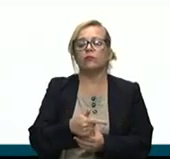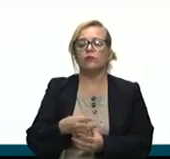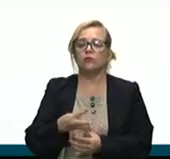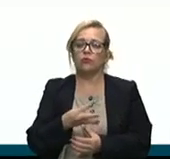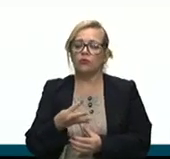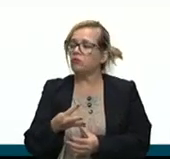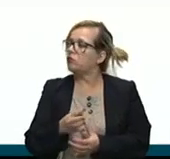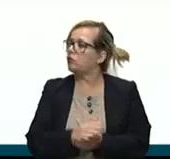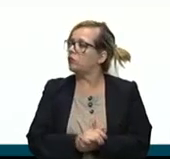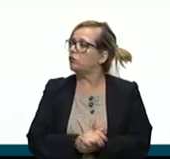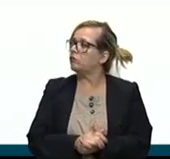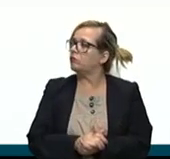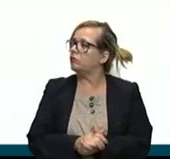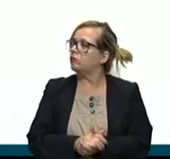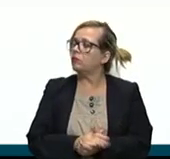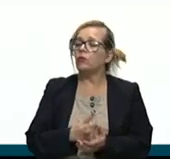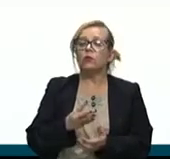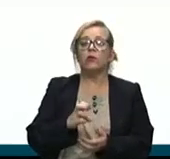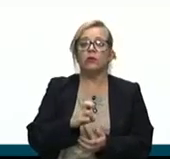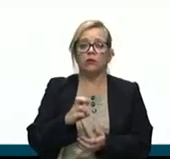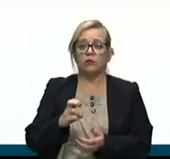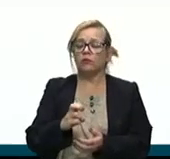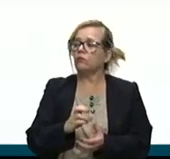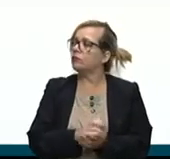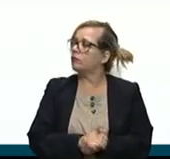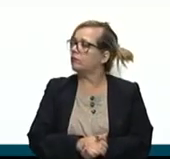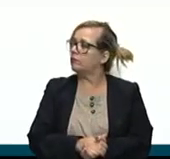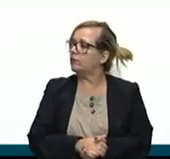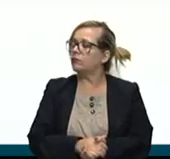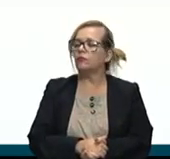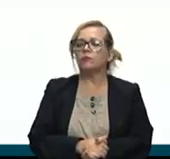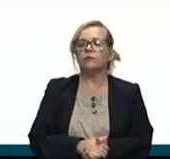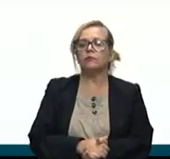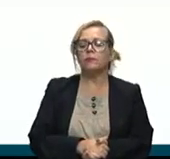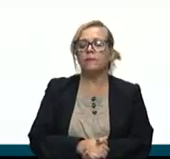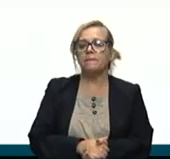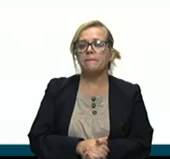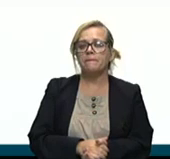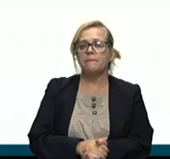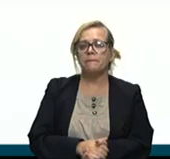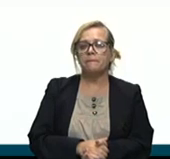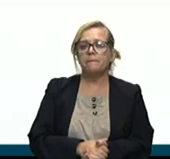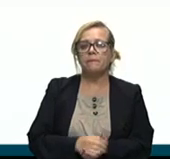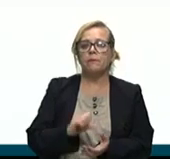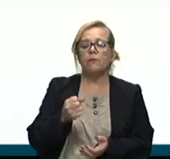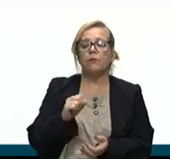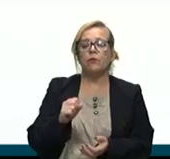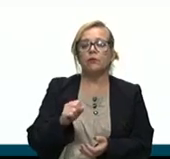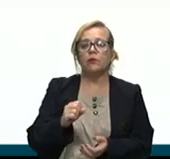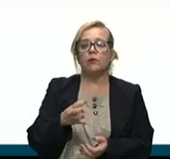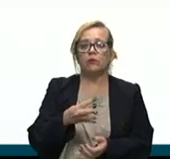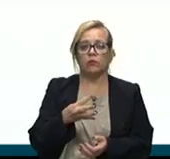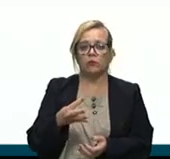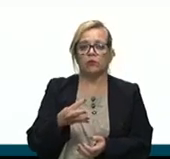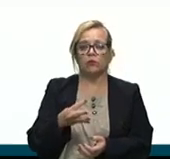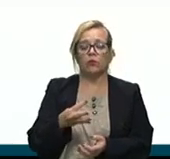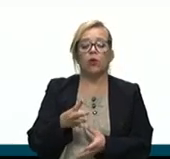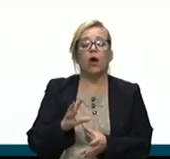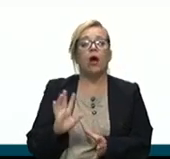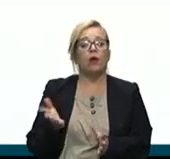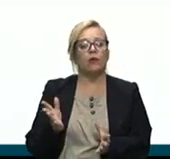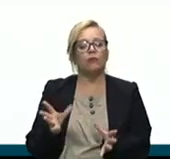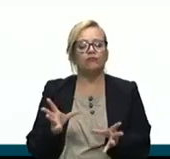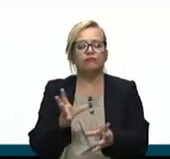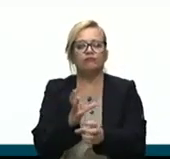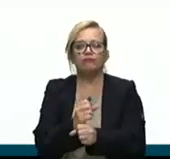24. 3 vezes 15, 45. E 4 vezes 21, 84. Somando esses